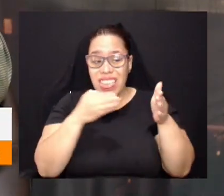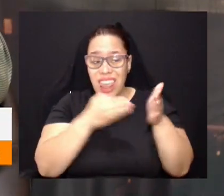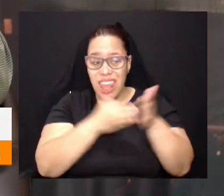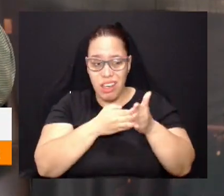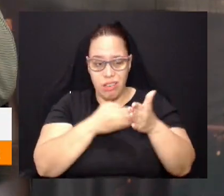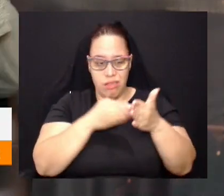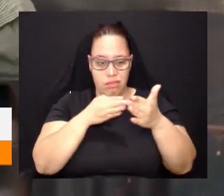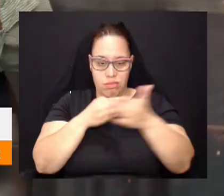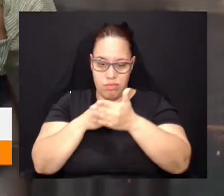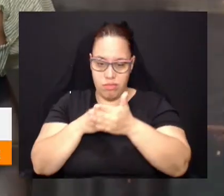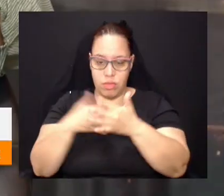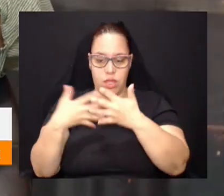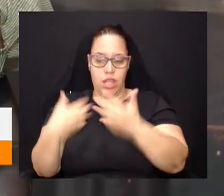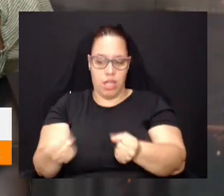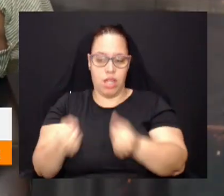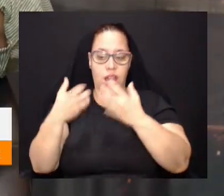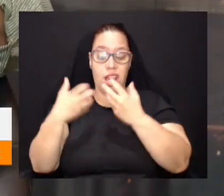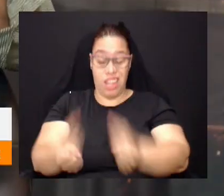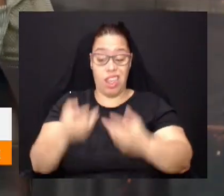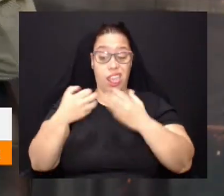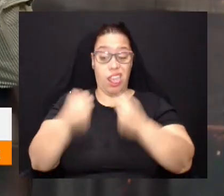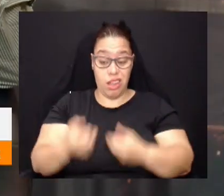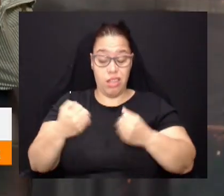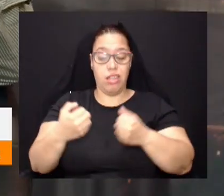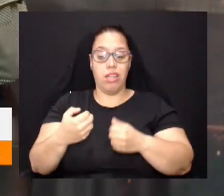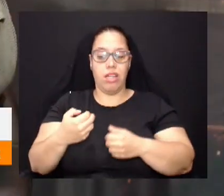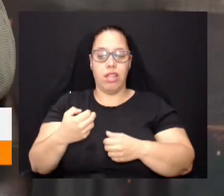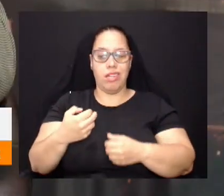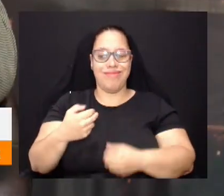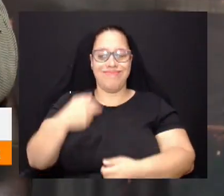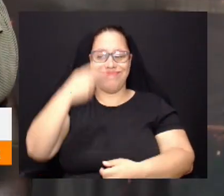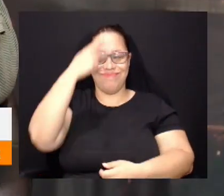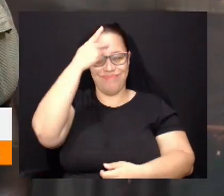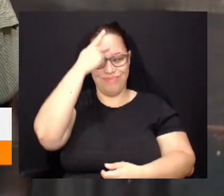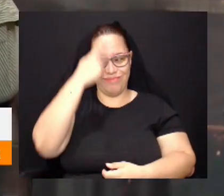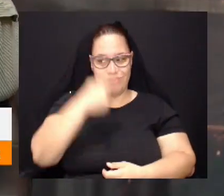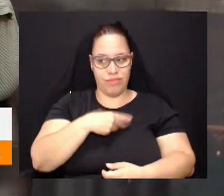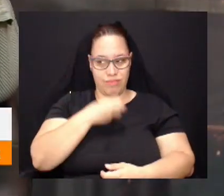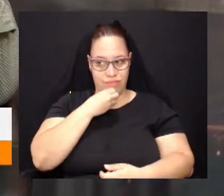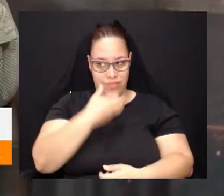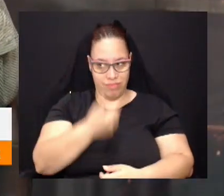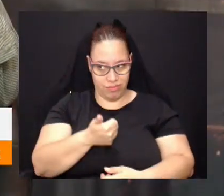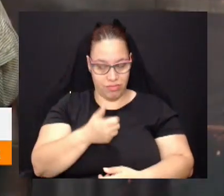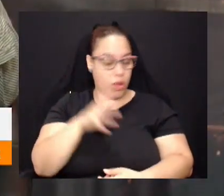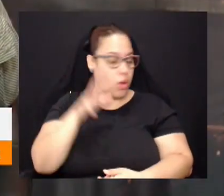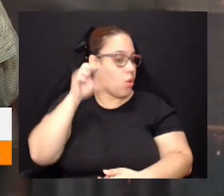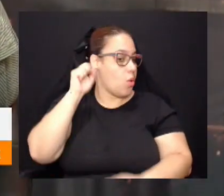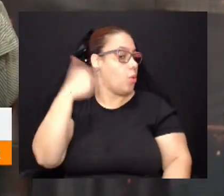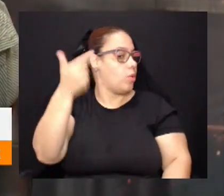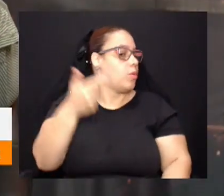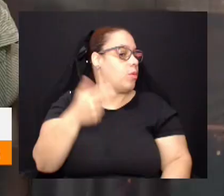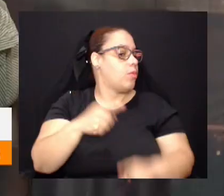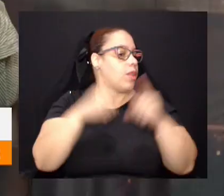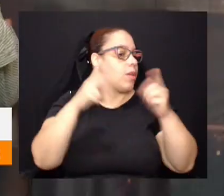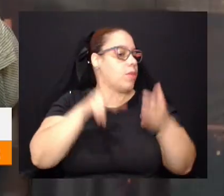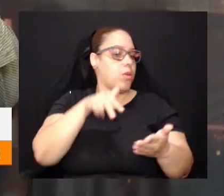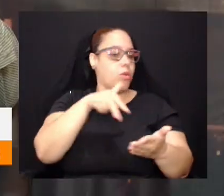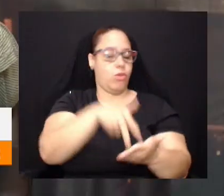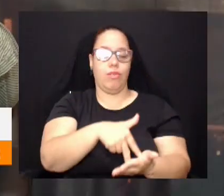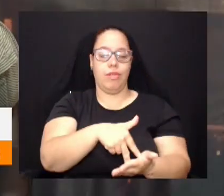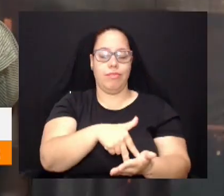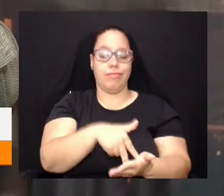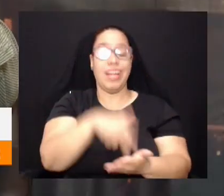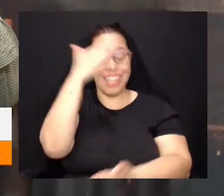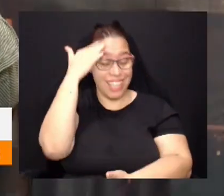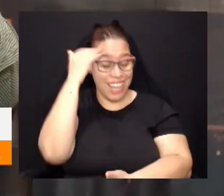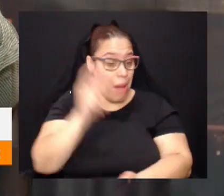ceder está me atendendo? Então, o diálogo não é só para eu ouvir o outro, mas também me colocar. E saber me